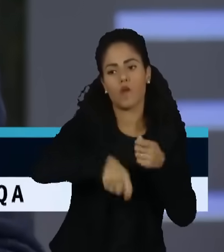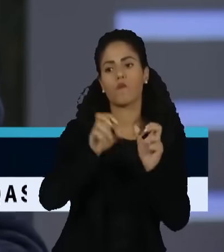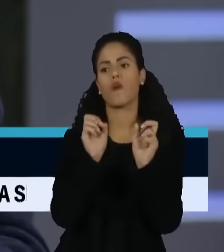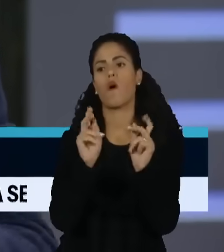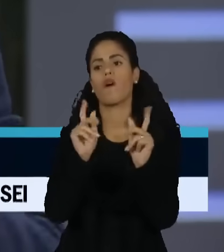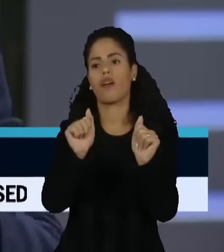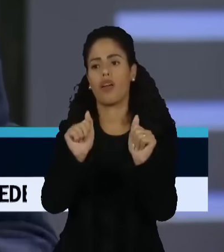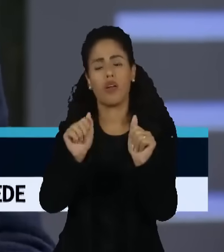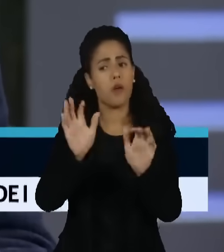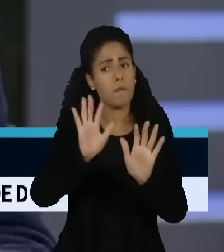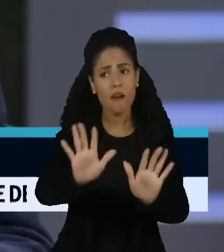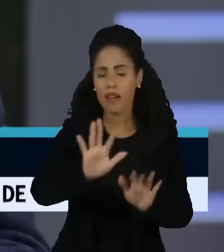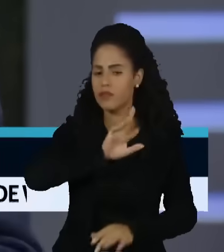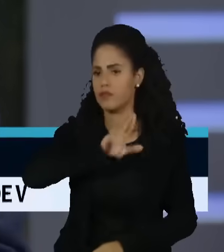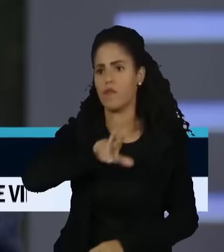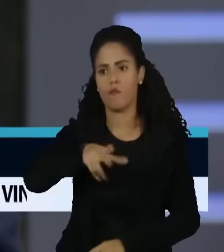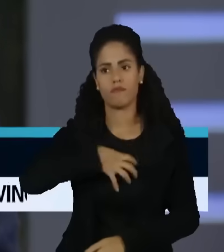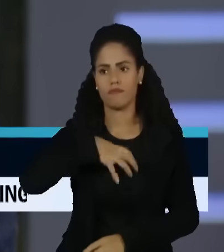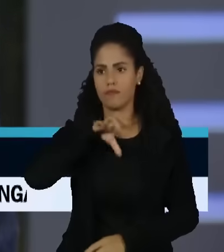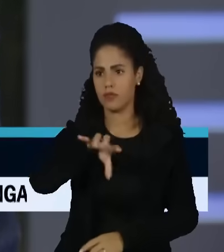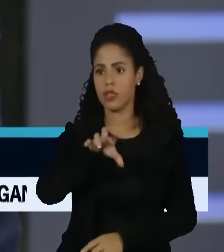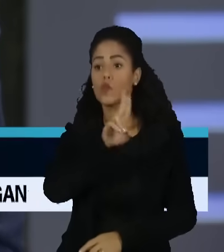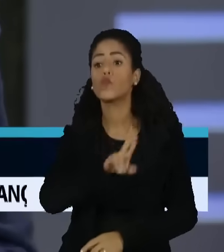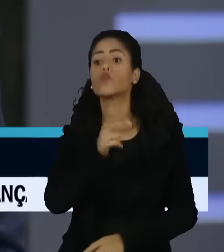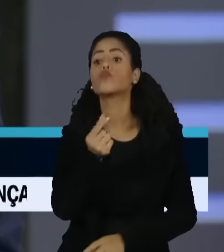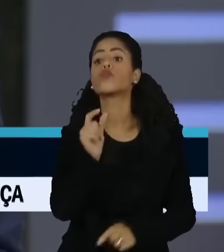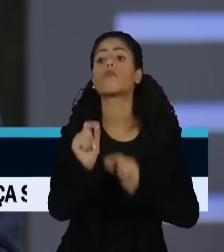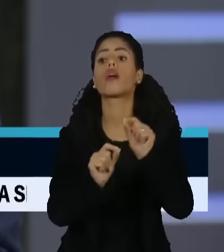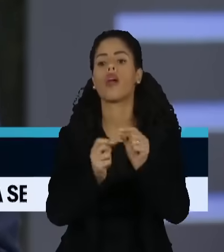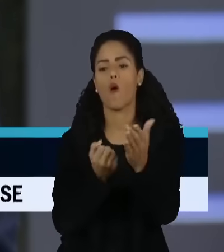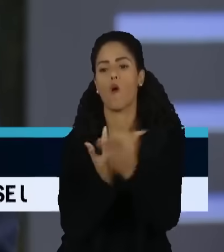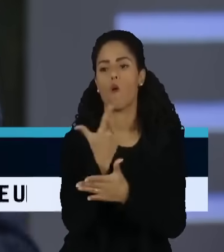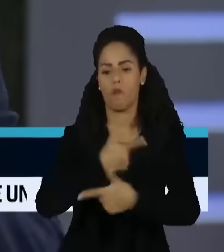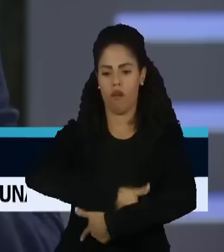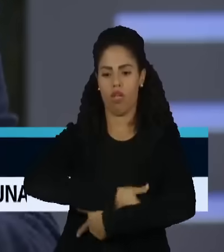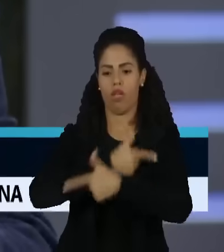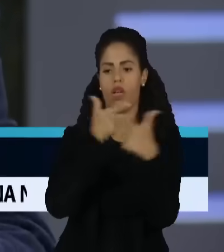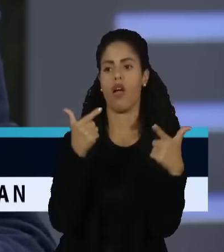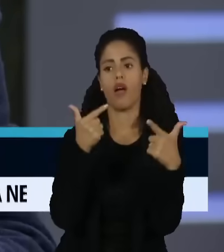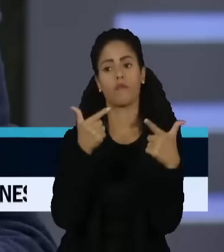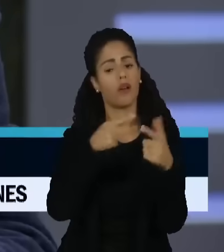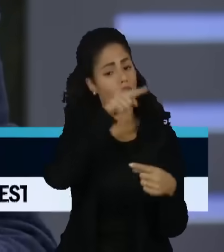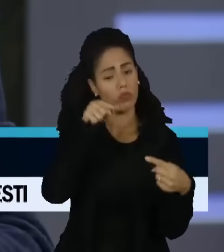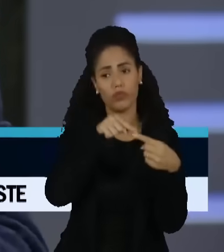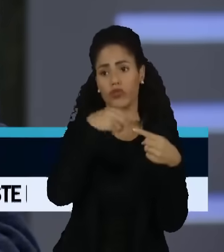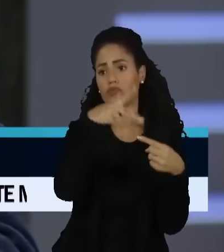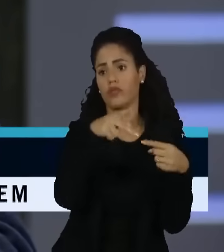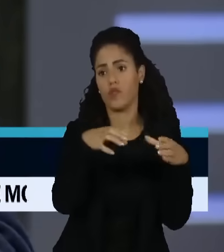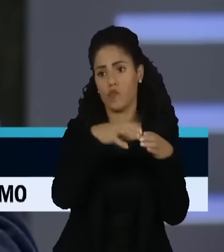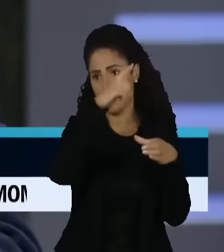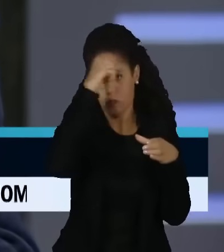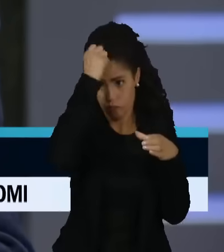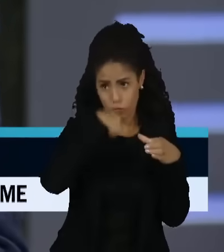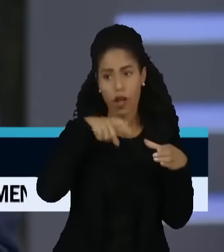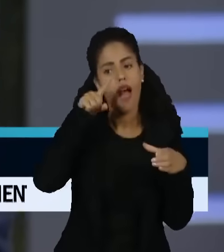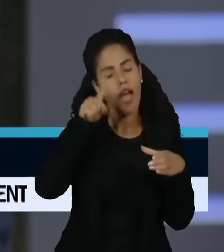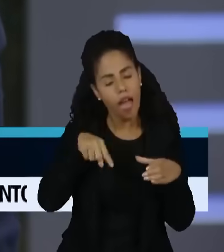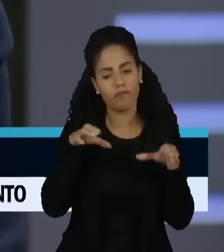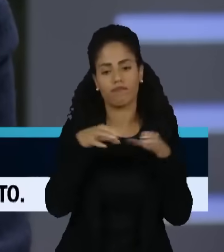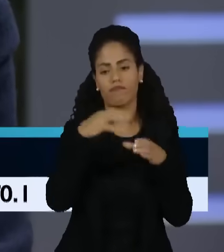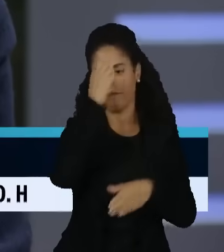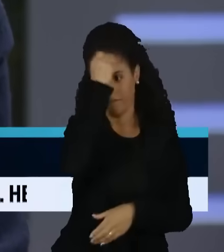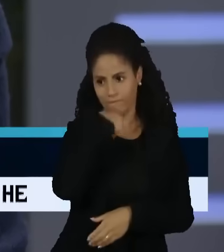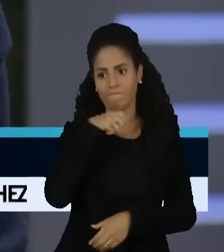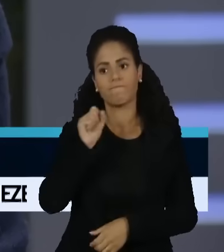região, poderia ser um exemplo de desenvolvimento econômico, mas não é, porque não é o objetivo do Hamas melhorar as condições de vida, é um grupo terrorista. Sendo